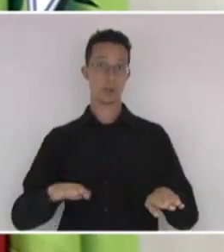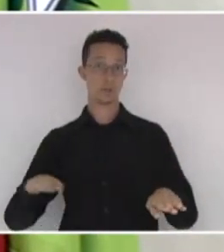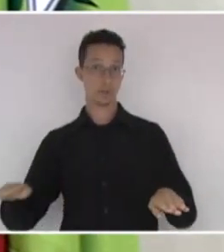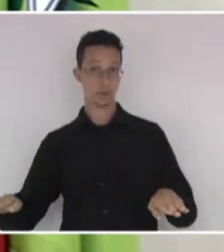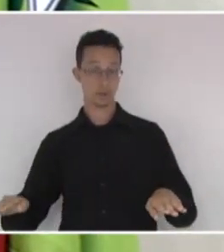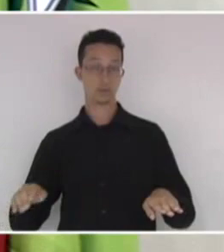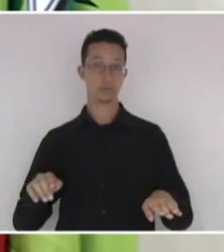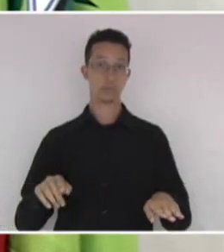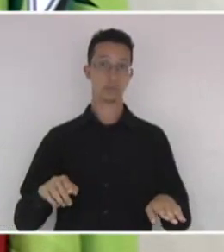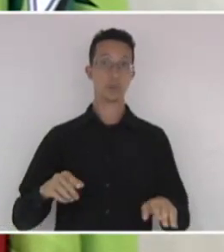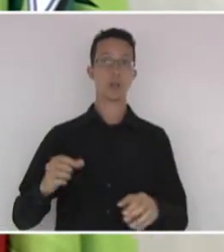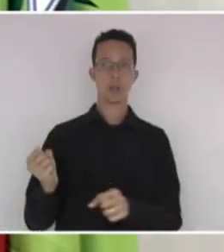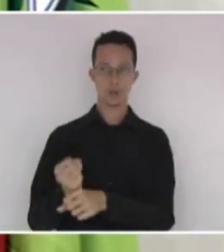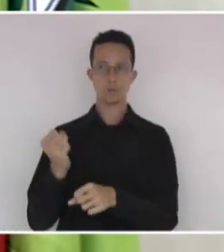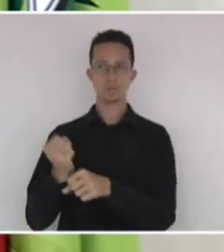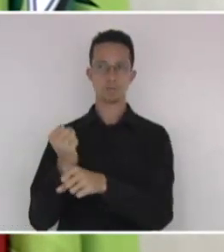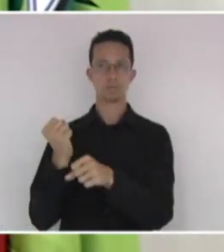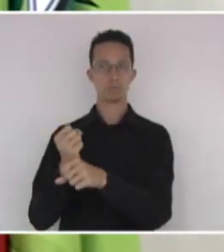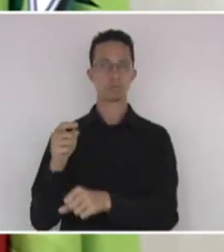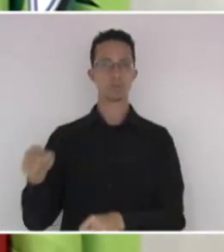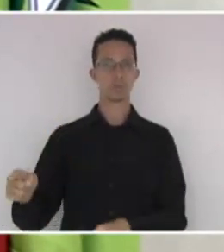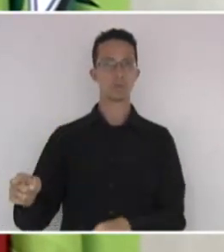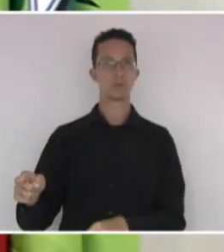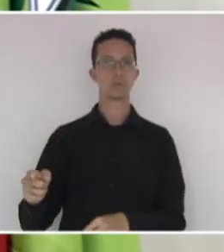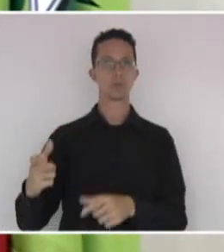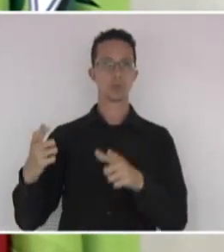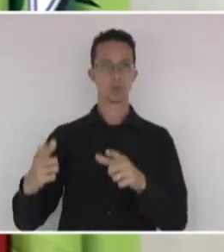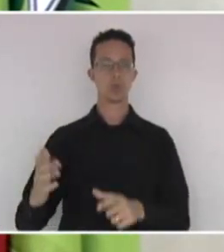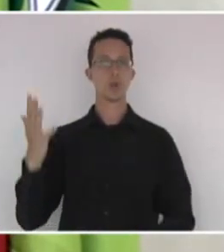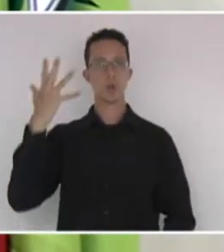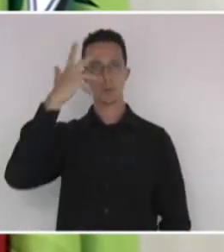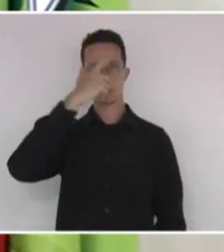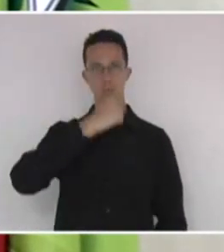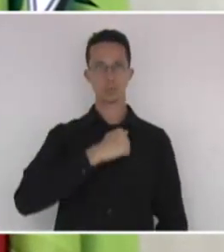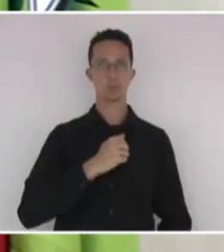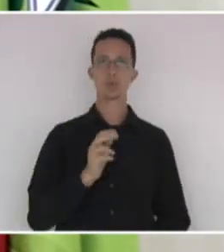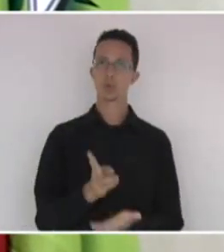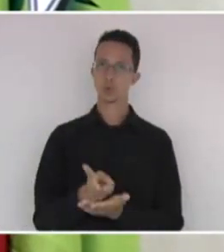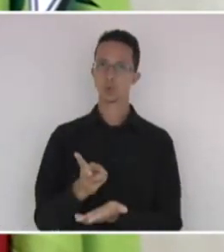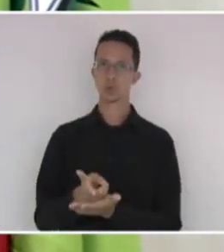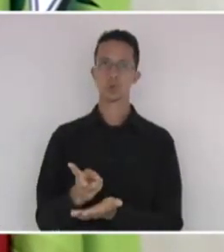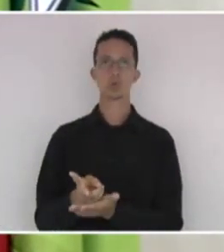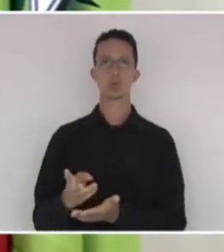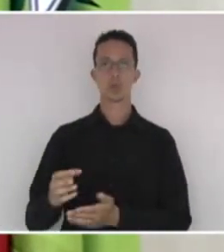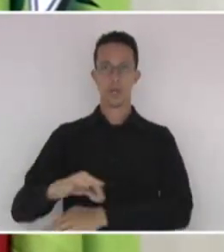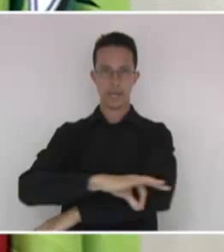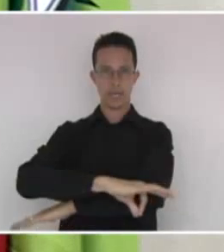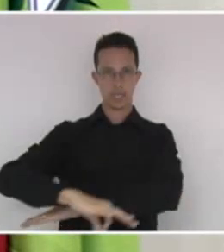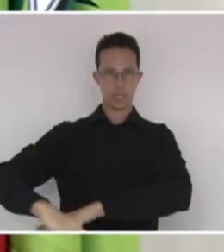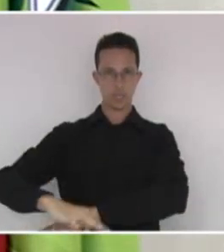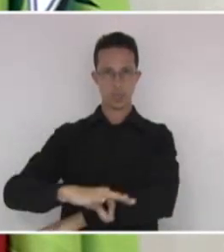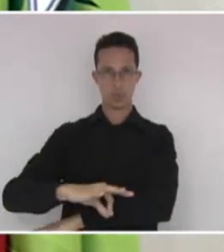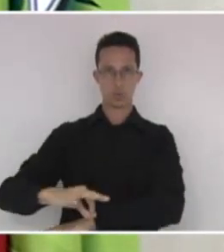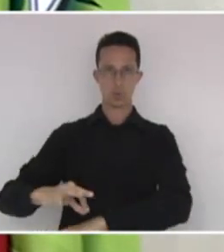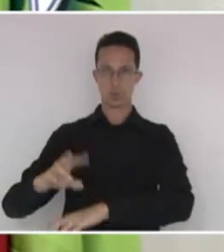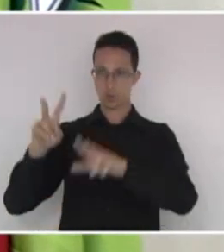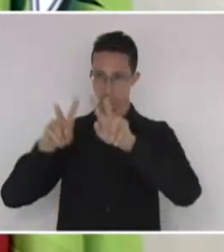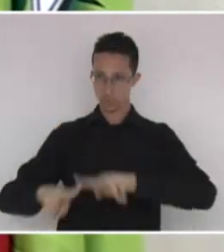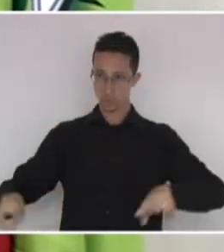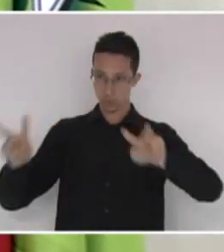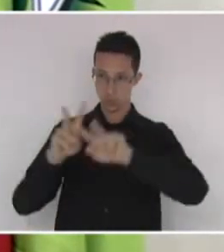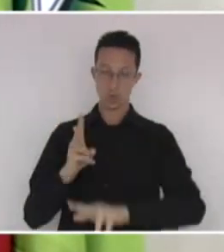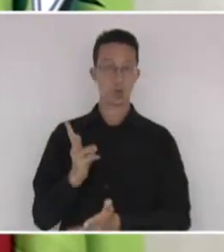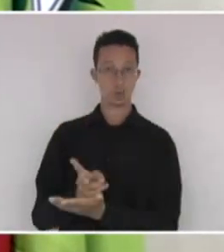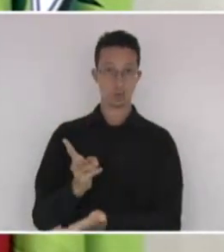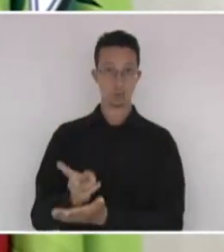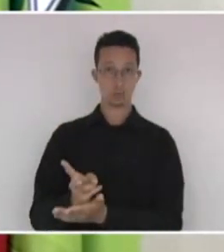um espaço bonito, mantendo a arquitetura do patrimônio, onde iríamos reunir a Central de